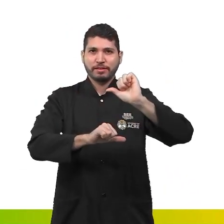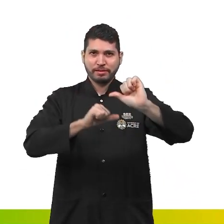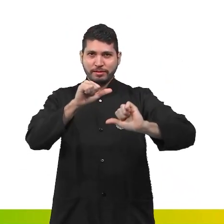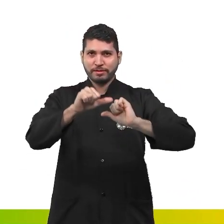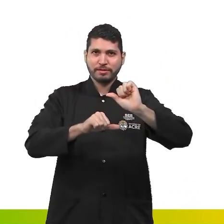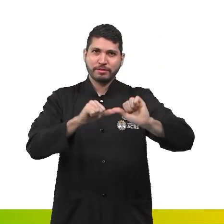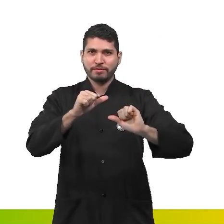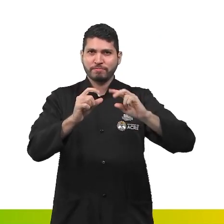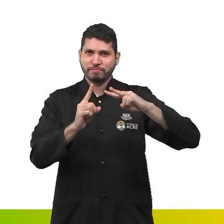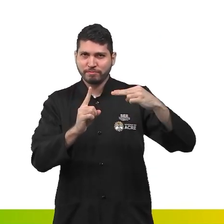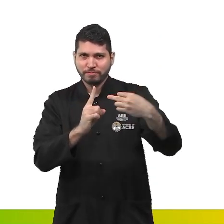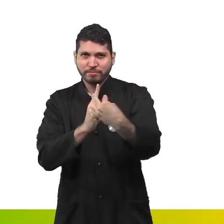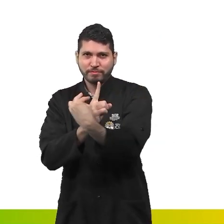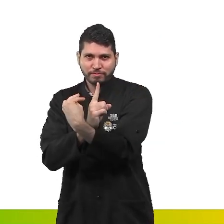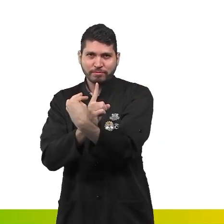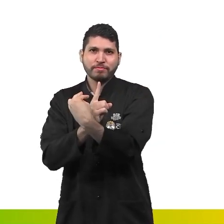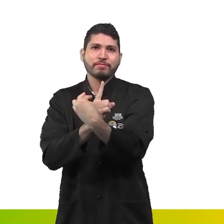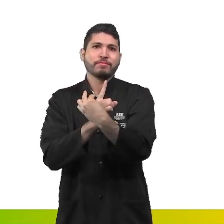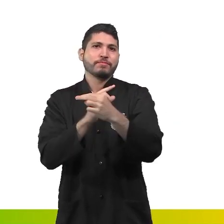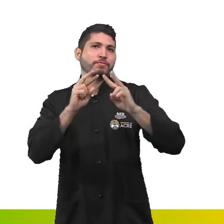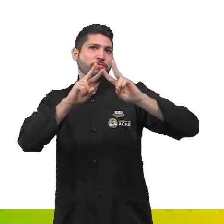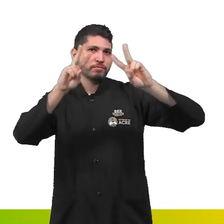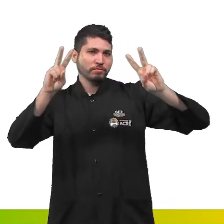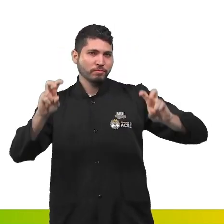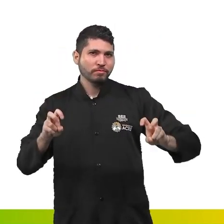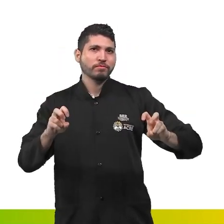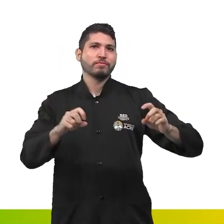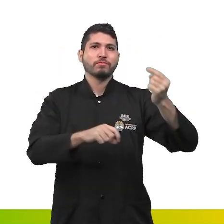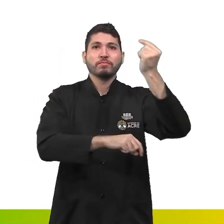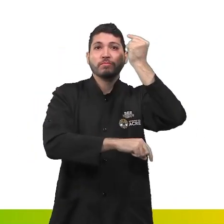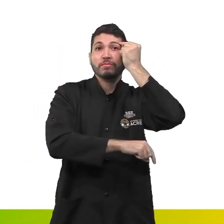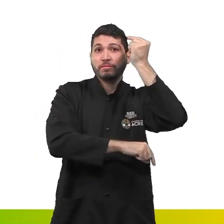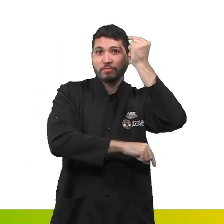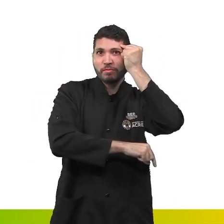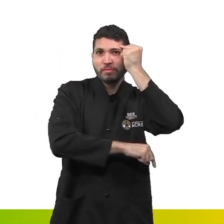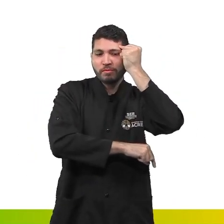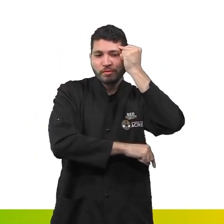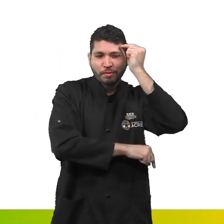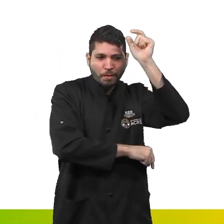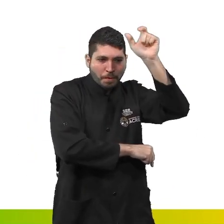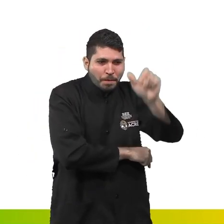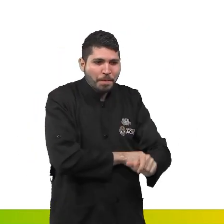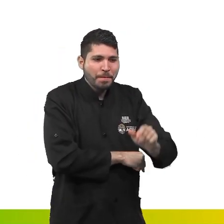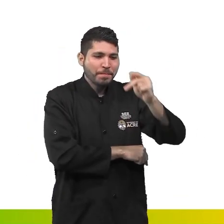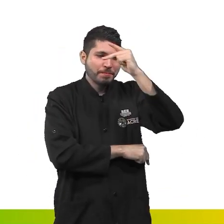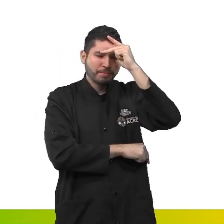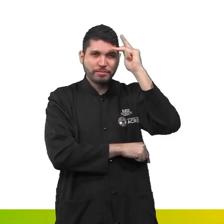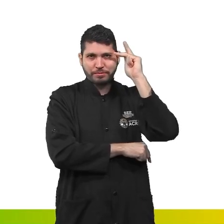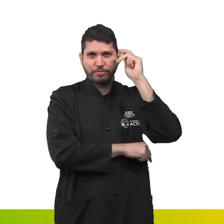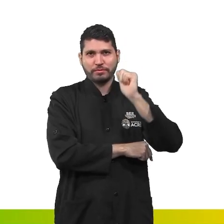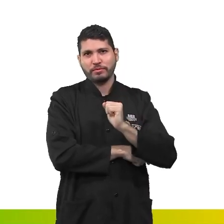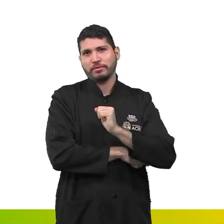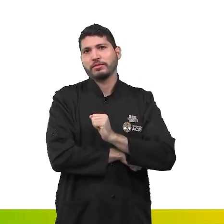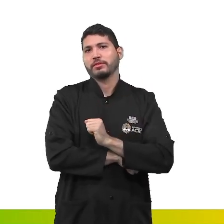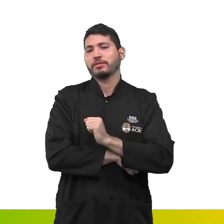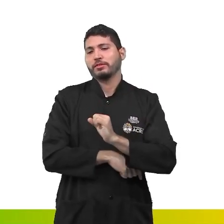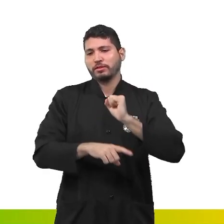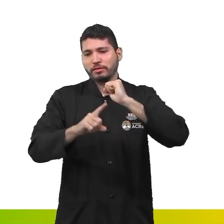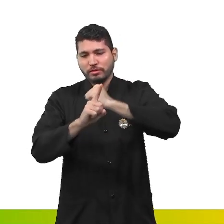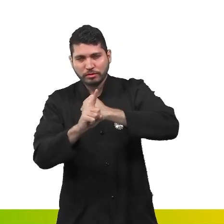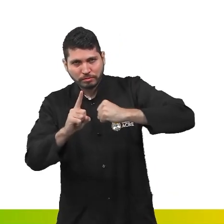de perspectiva sobre a natureza, sobre o homem e sobre a